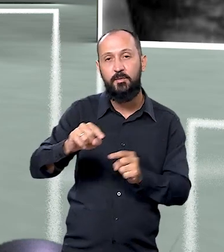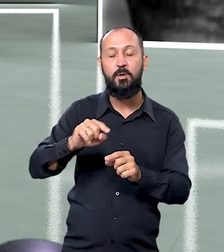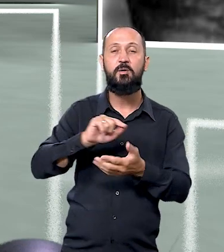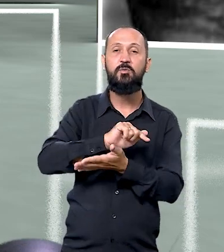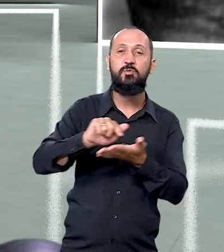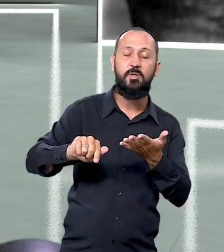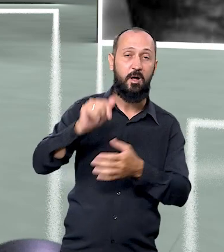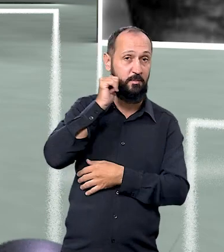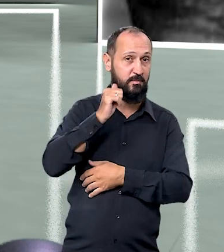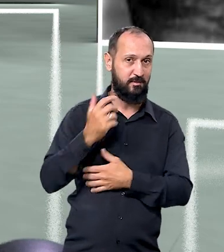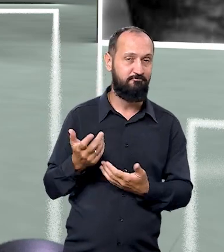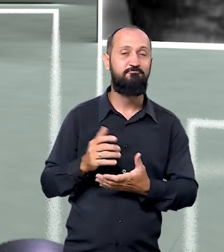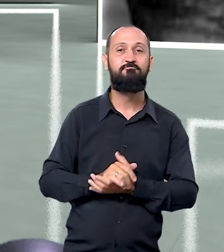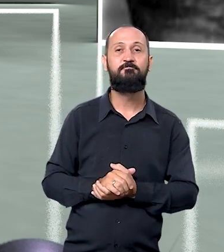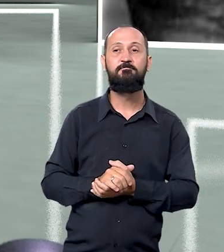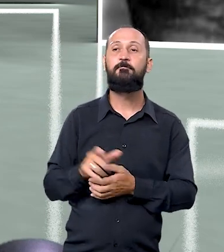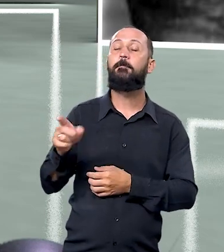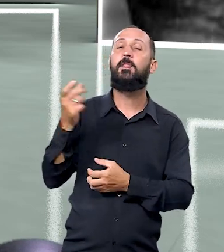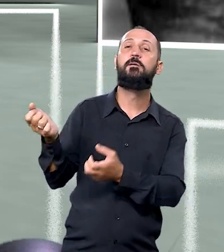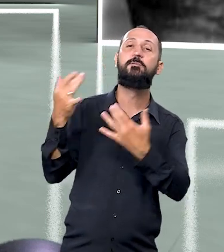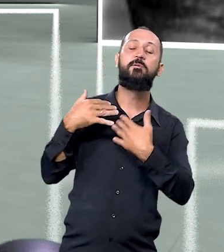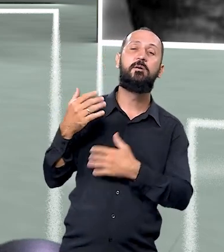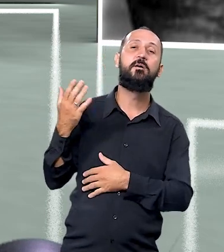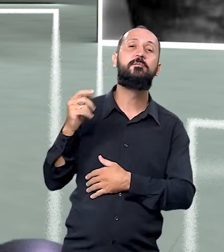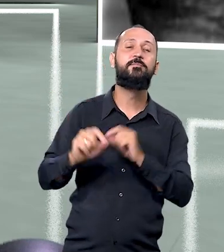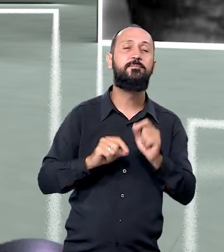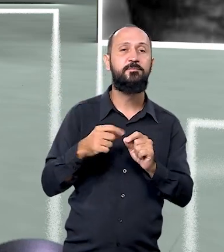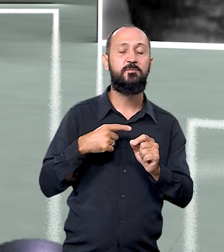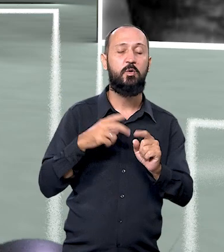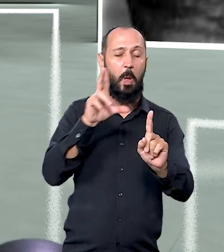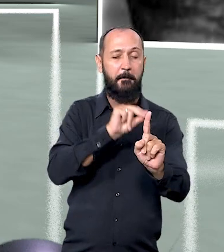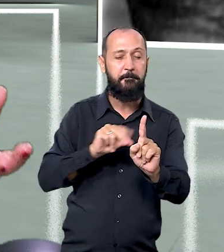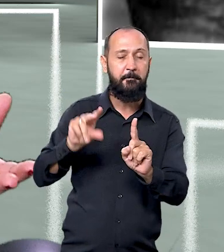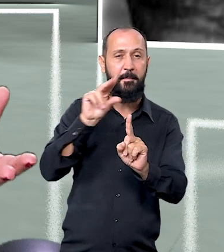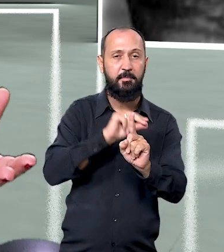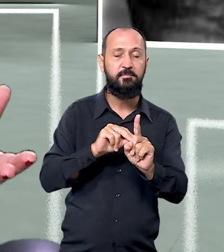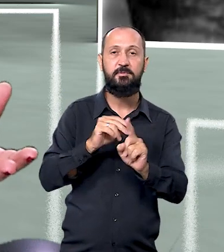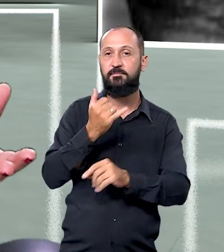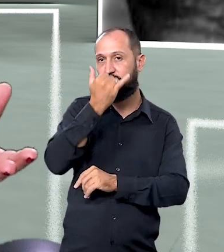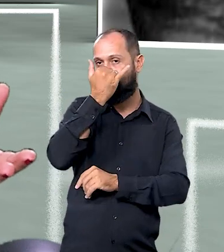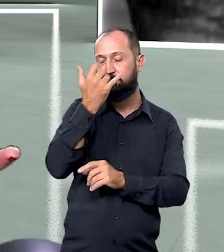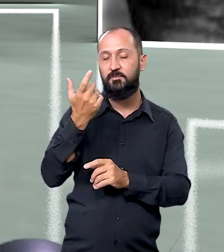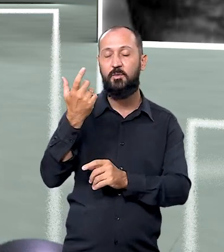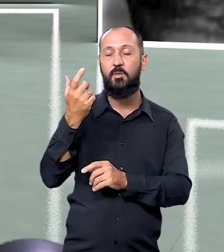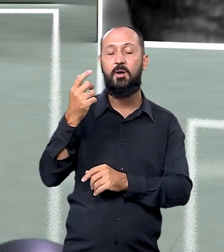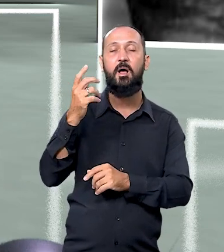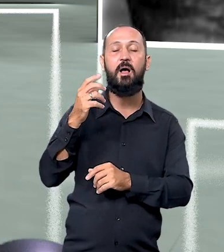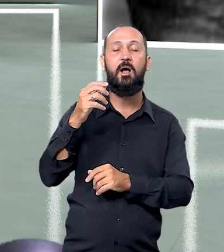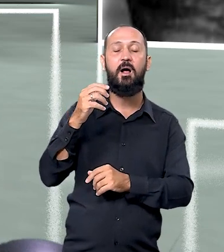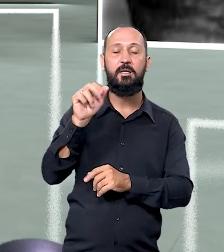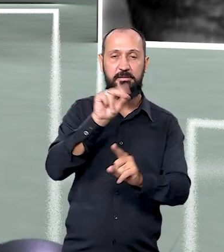da violência de gênero contra as mulheres. E você citou ali atrás também a questão do assédio. Infelizmente, o